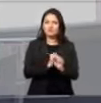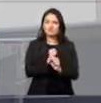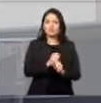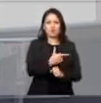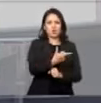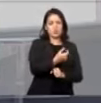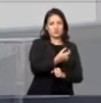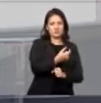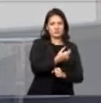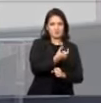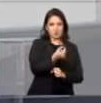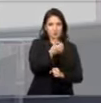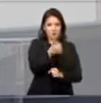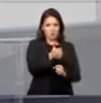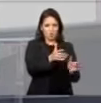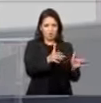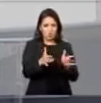a 2010,